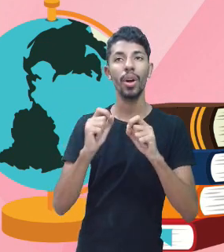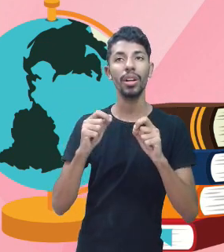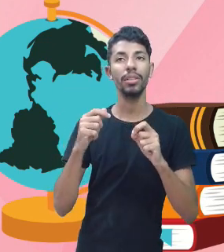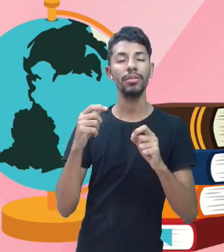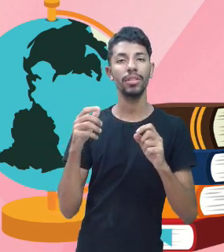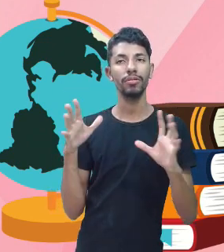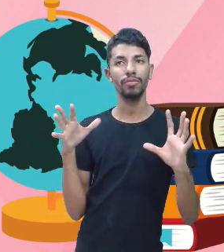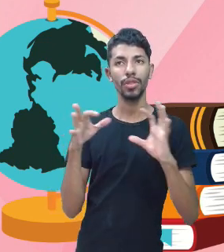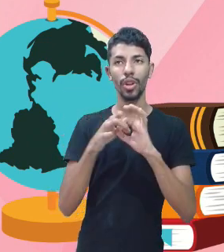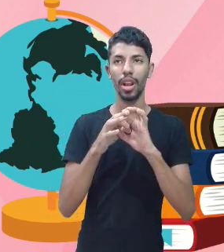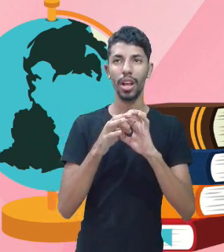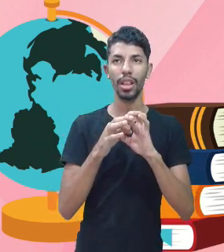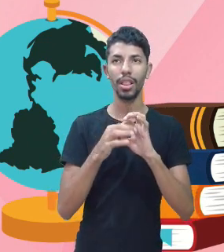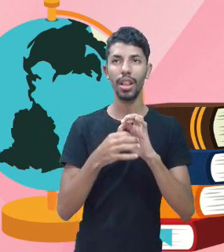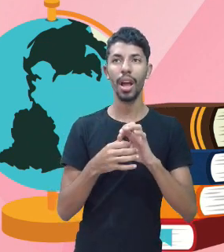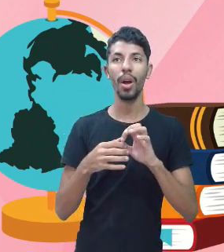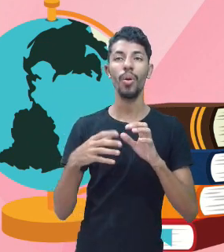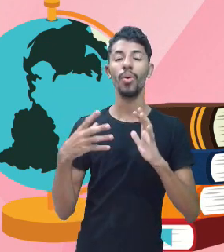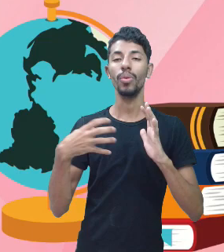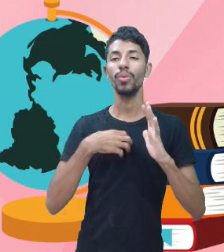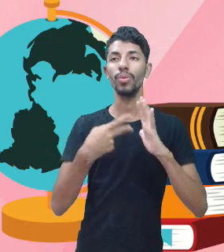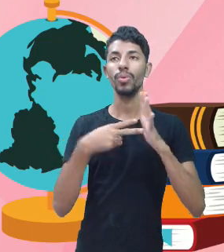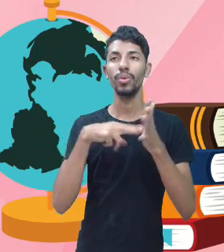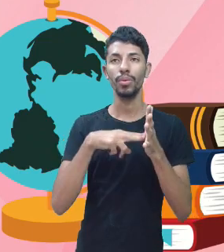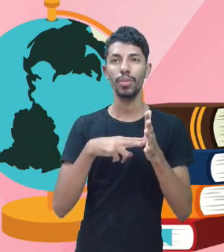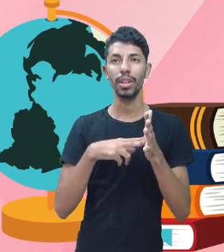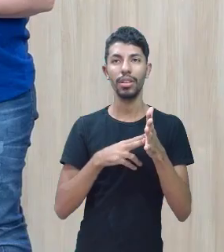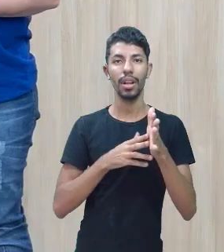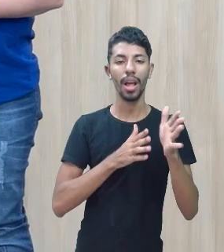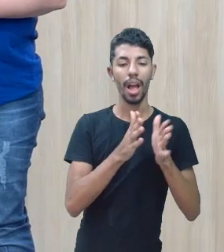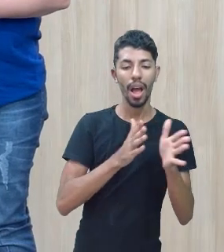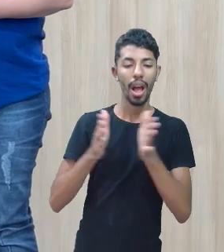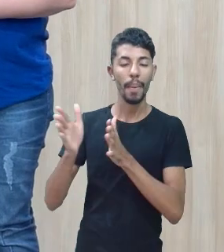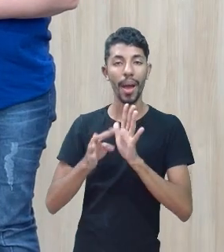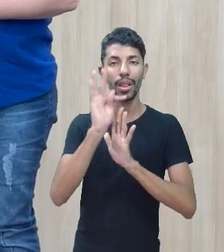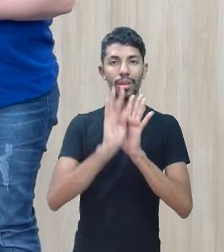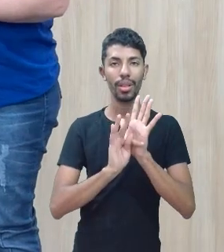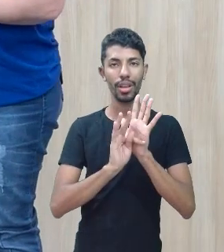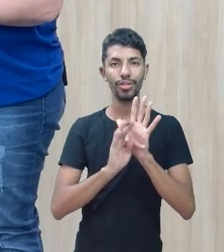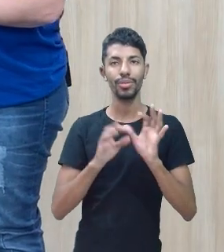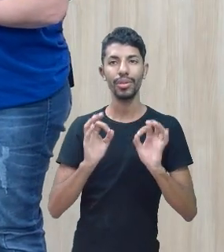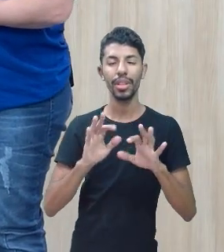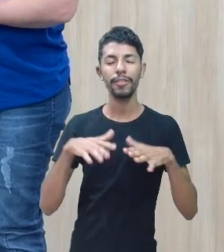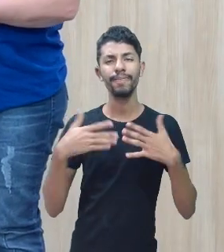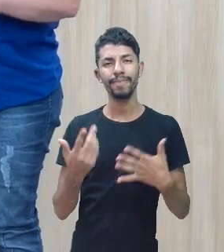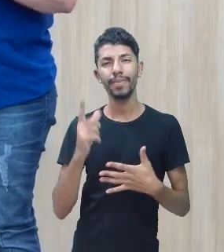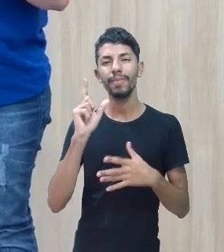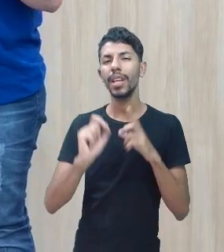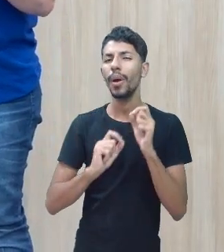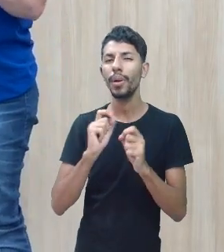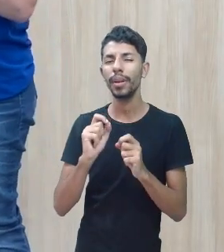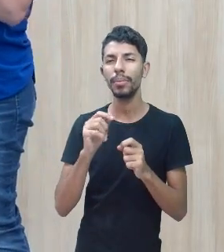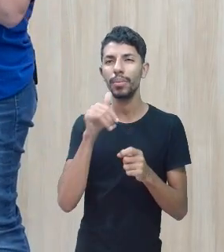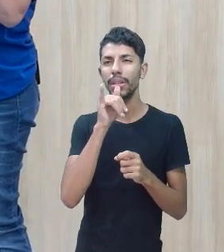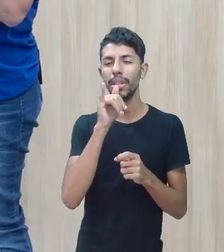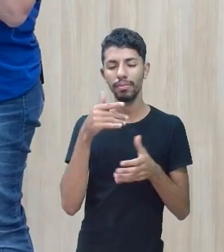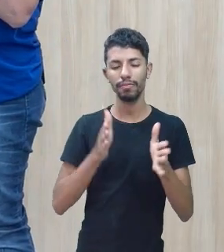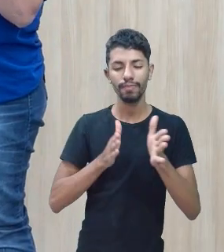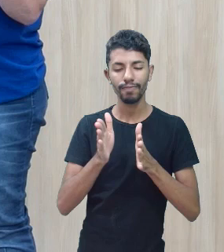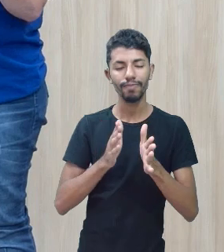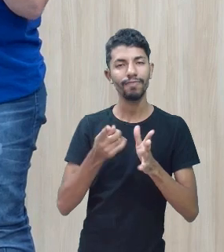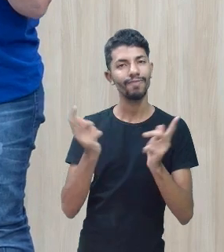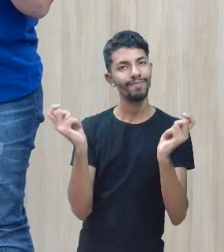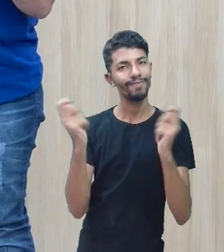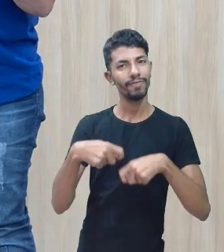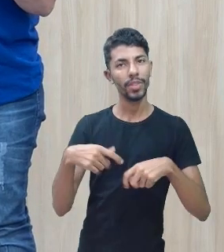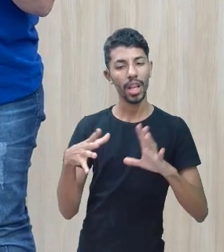lógico-semântica entre as partes de um texto. É tudo aquilo que eu falei antes. Ela é essa parte, não é, que permite